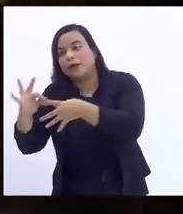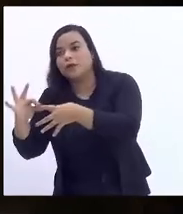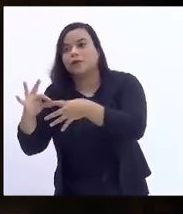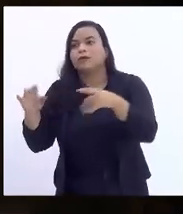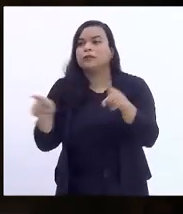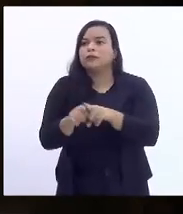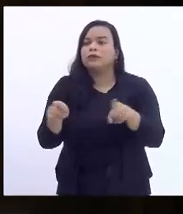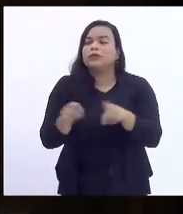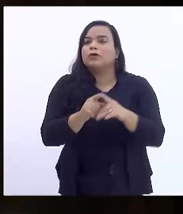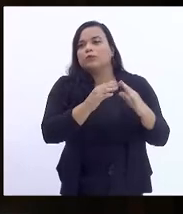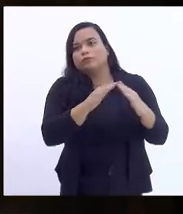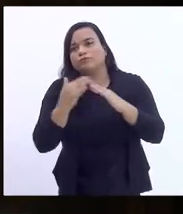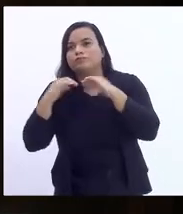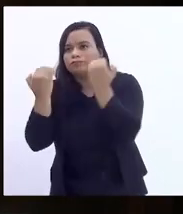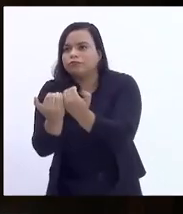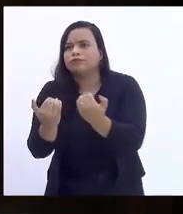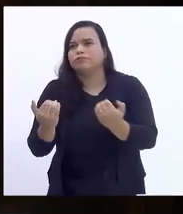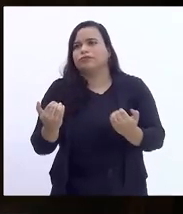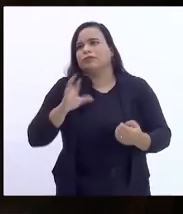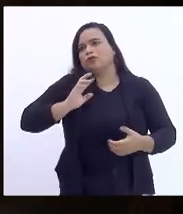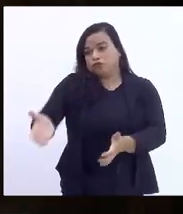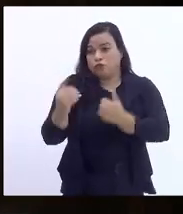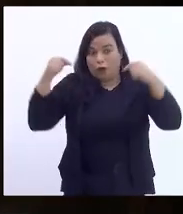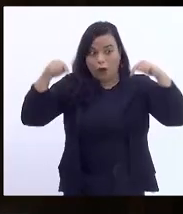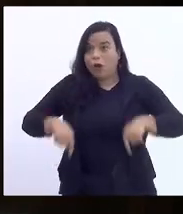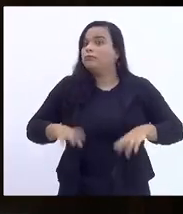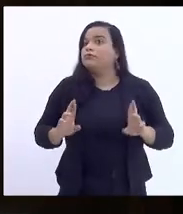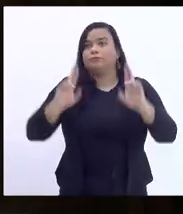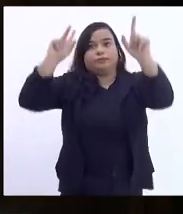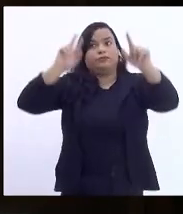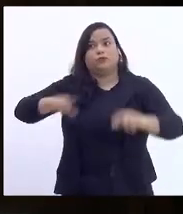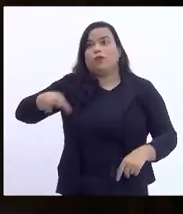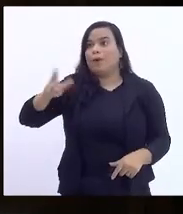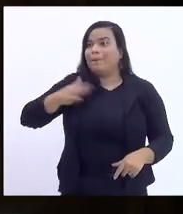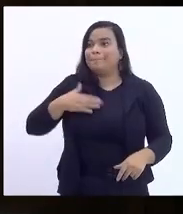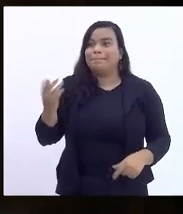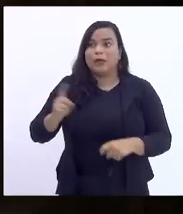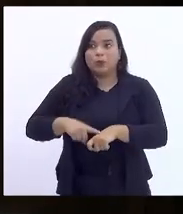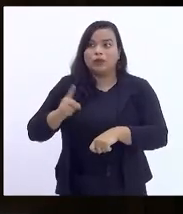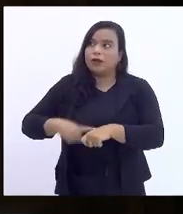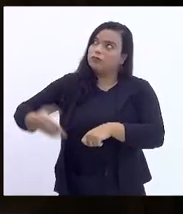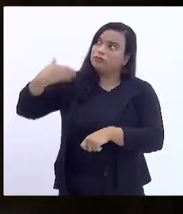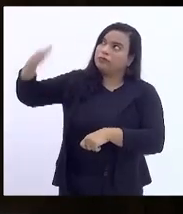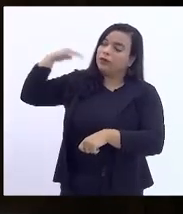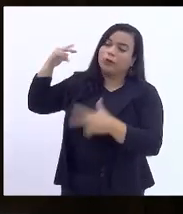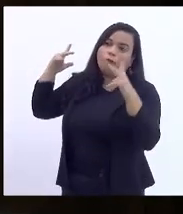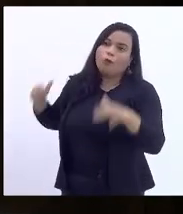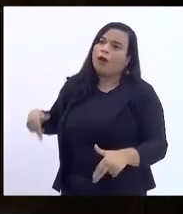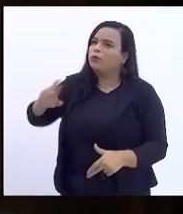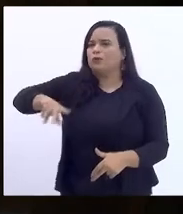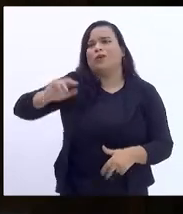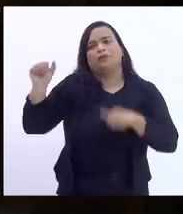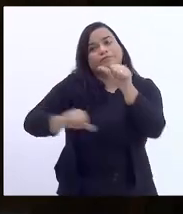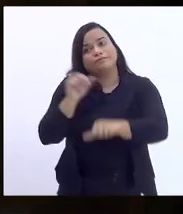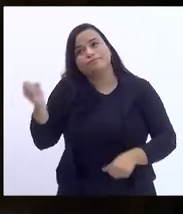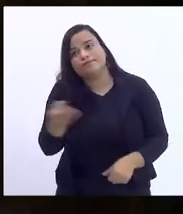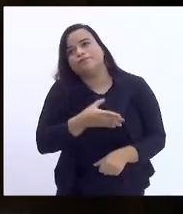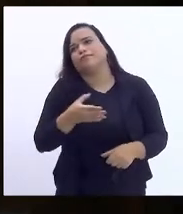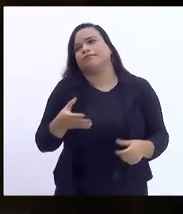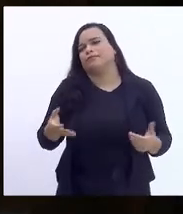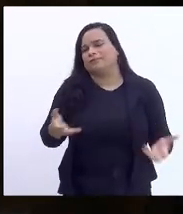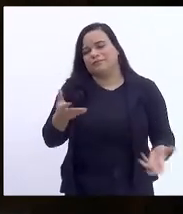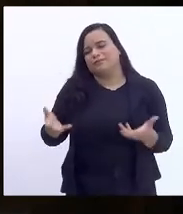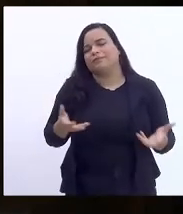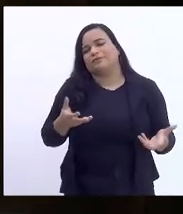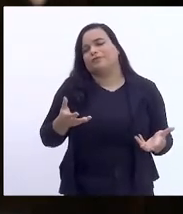é outra Juventude ilha Juventude meu tempo e tem que entender a arte da vida bom então Esses